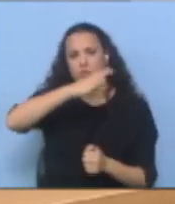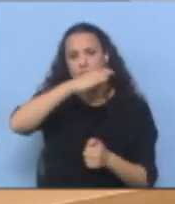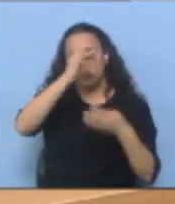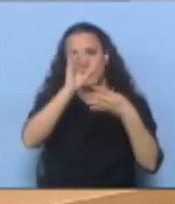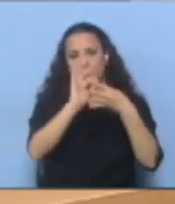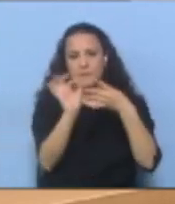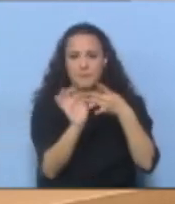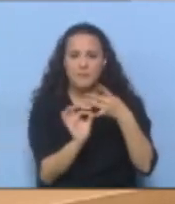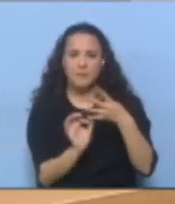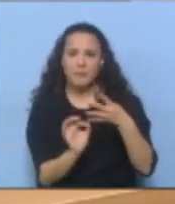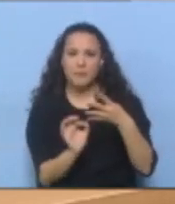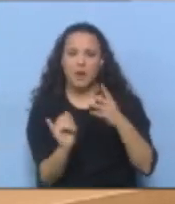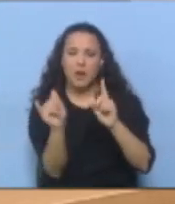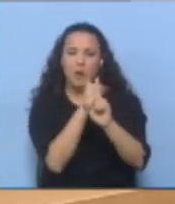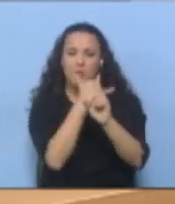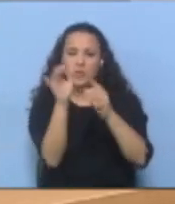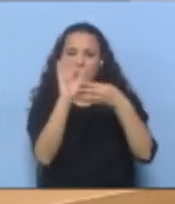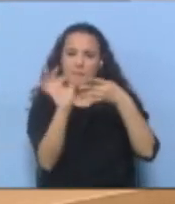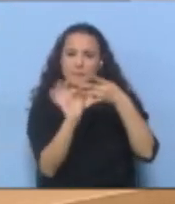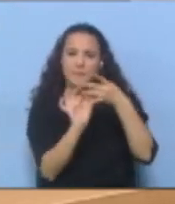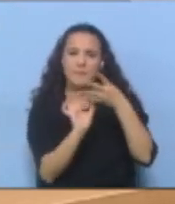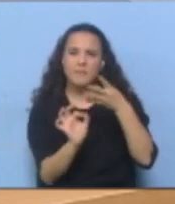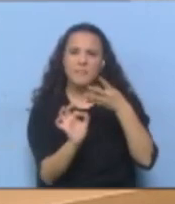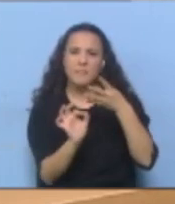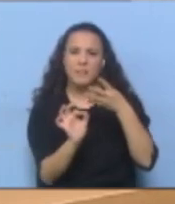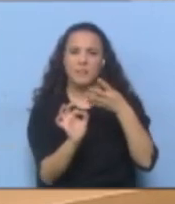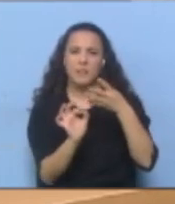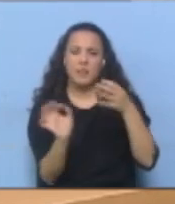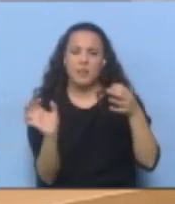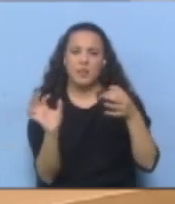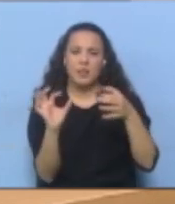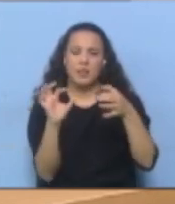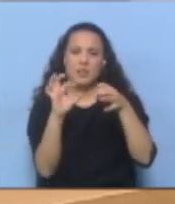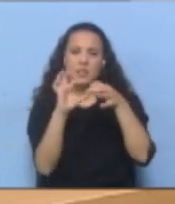da violência, portanto, esta dimensão tribal que existe no futebol, não é? Uma